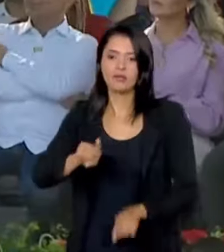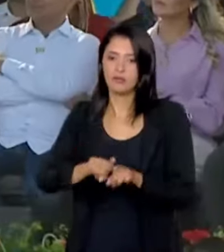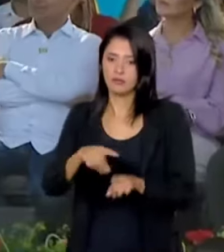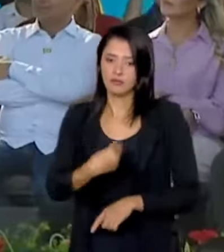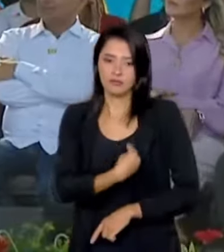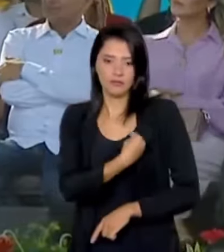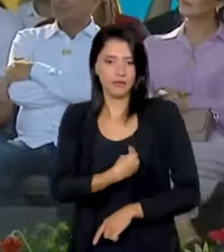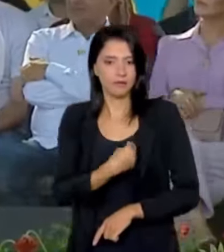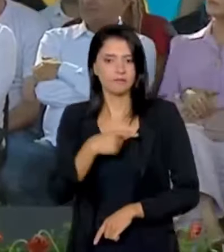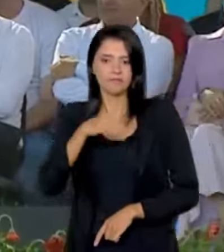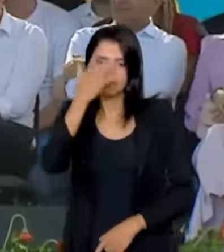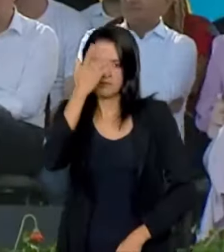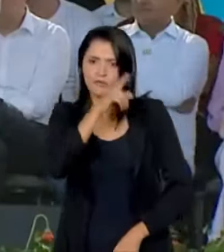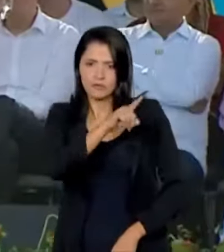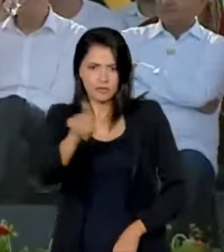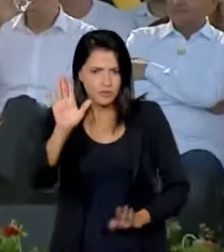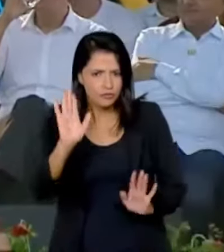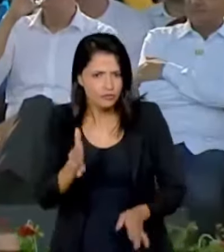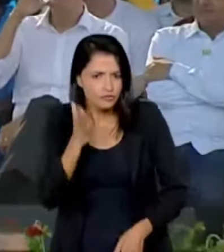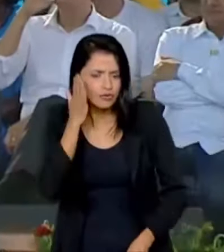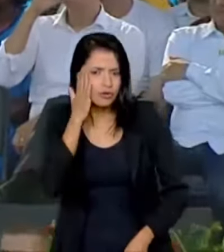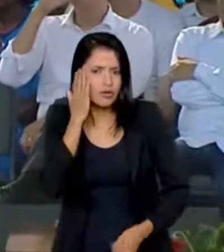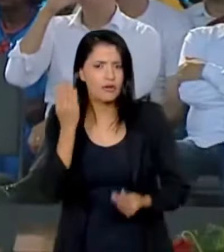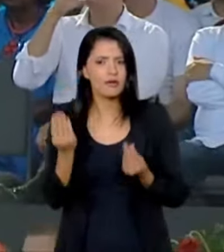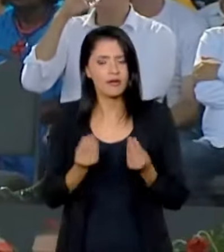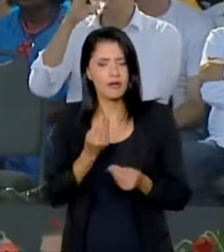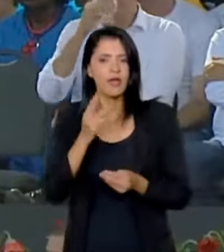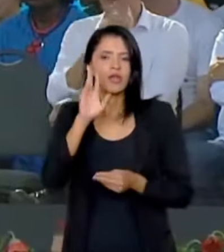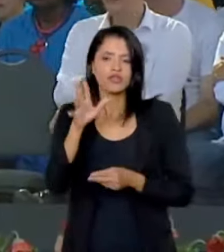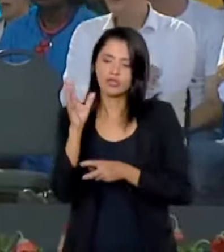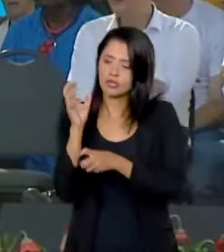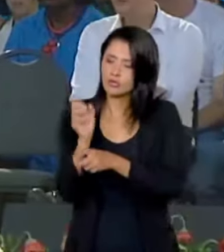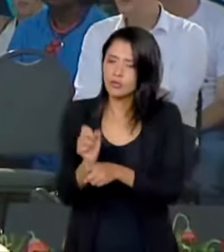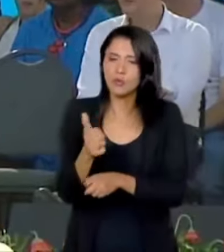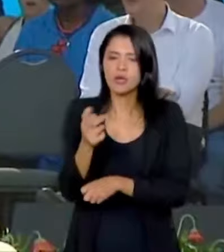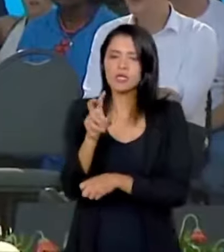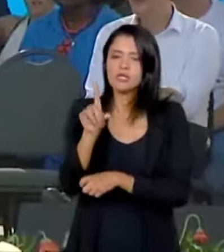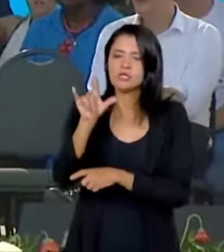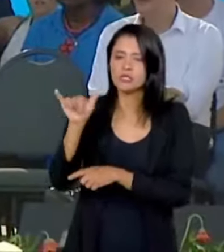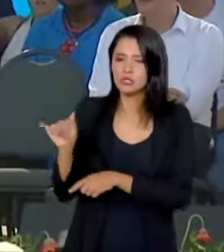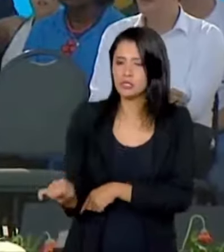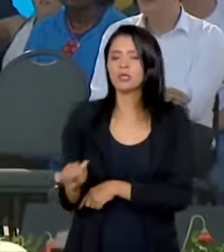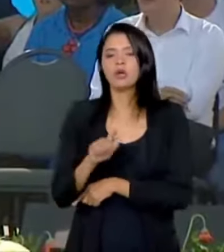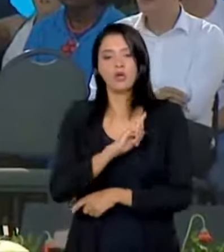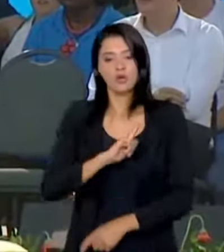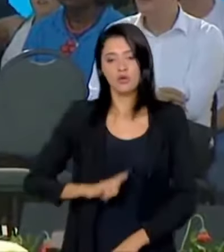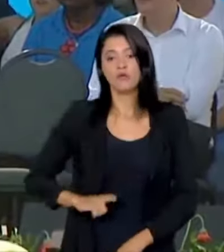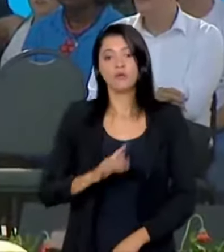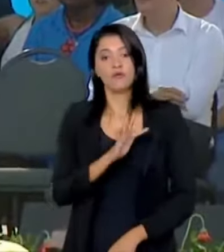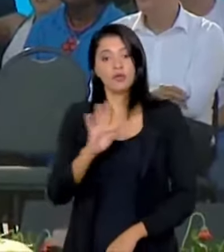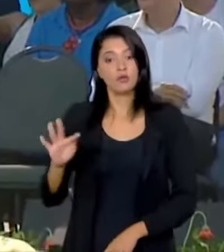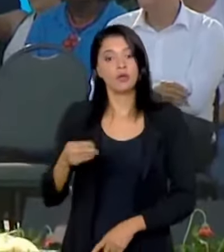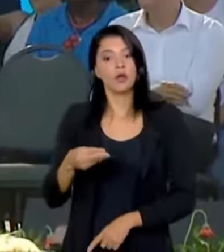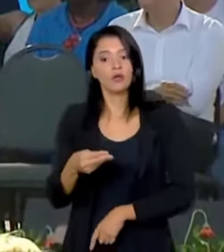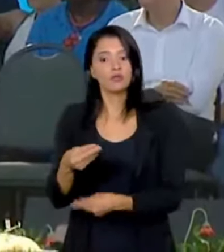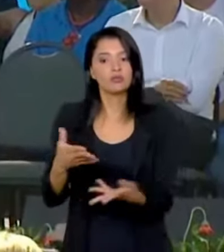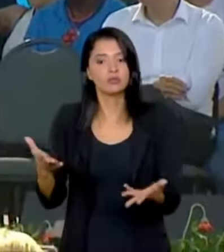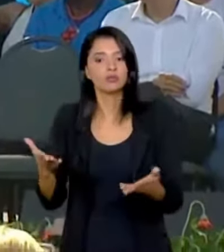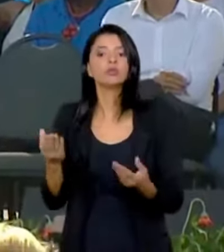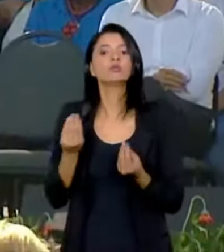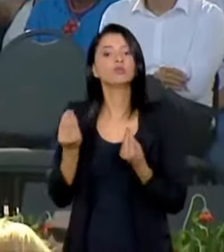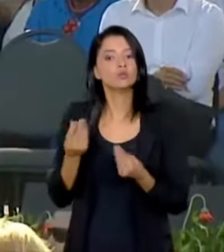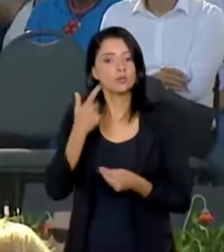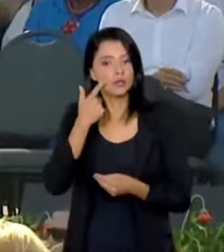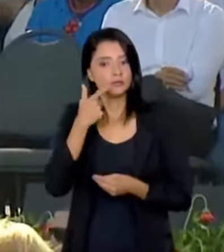não sei se vocês já sabem que faz uns 15 dias o governo federal distribuiu,